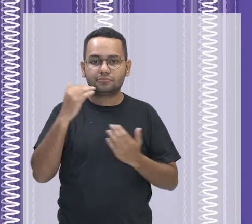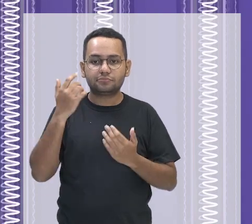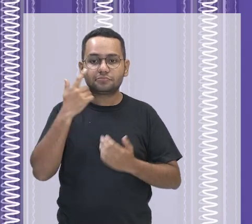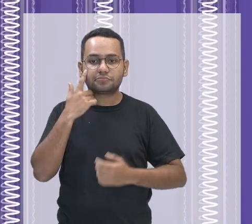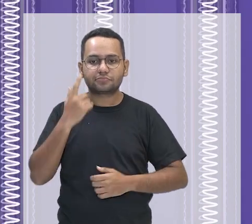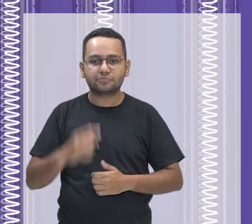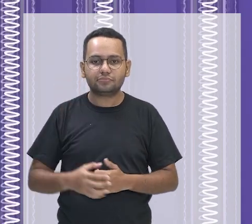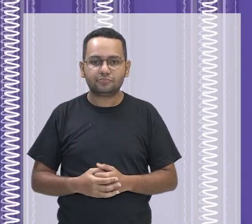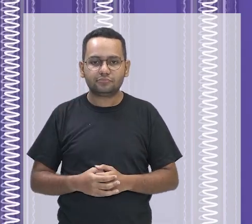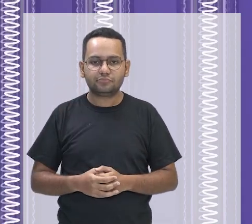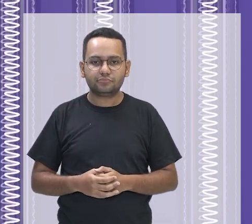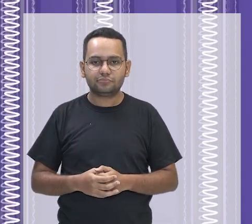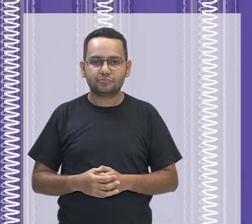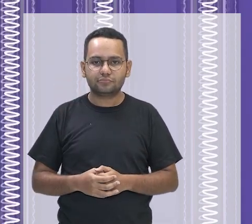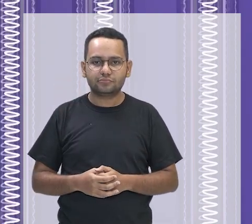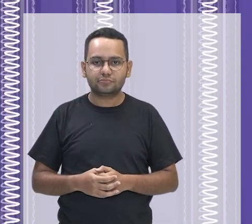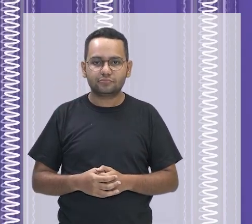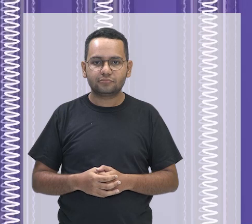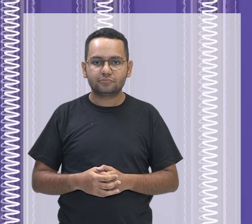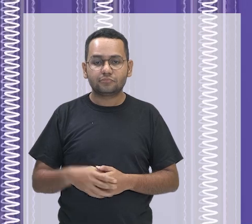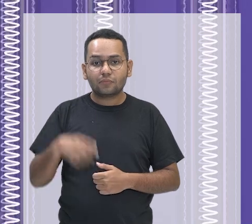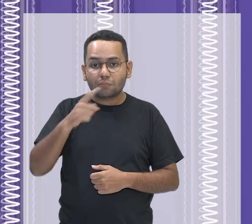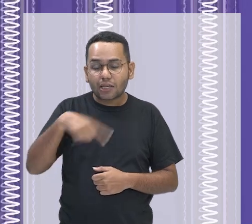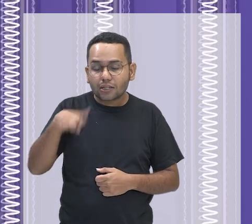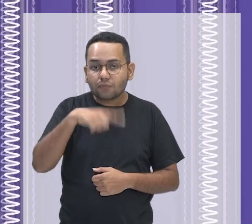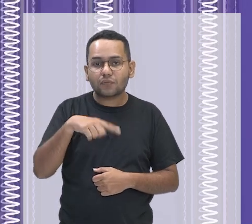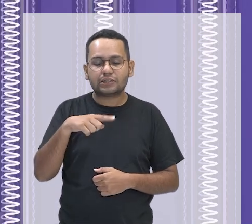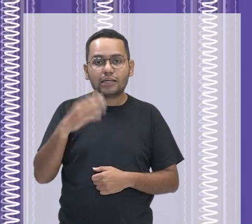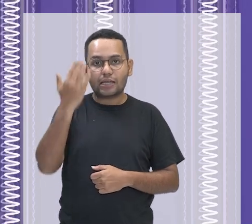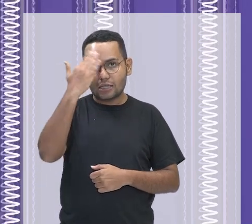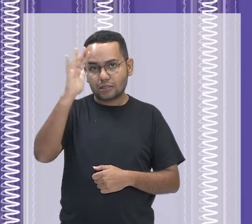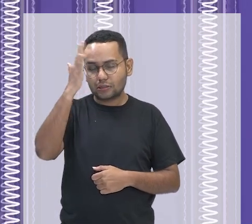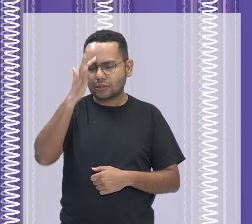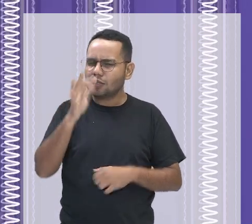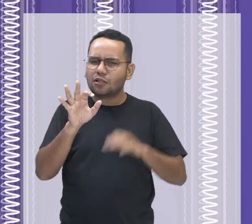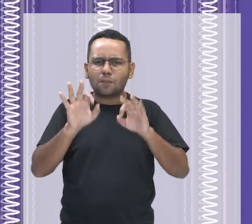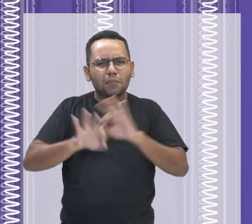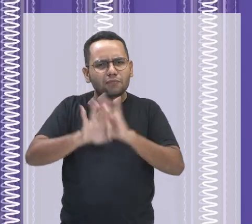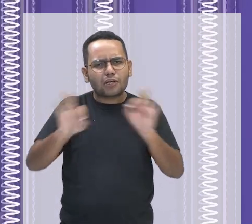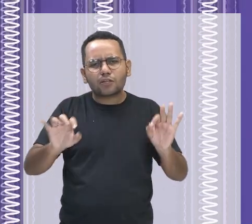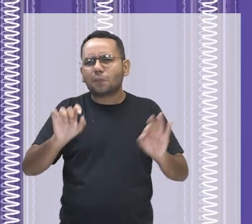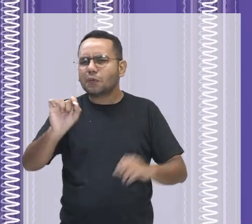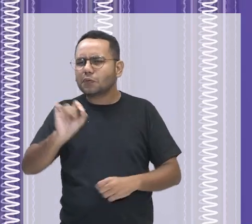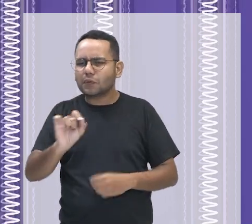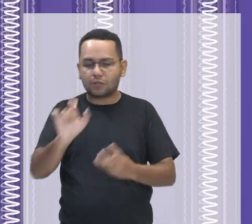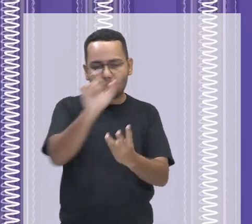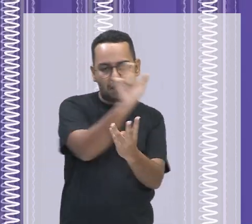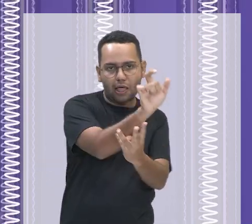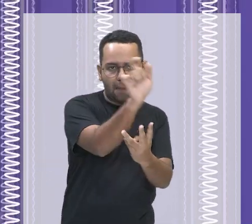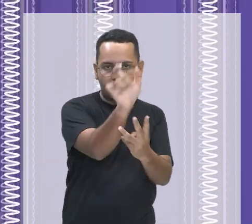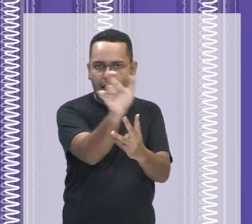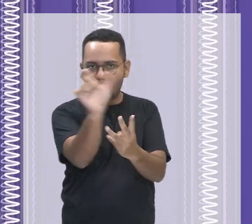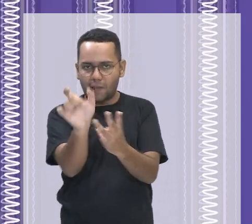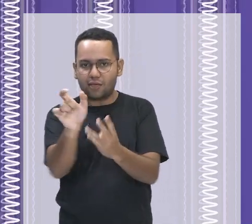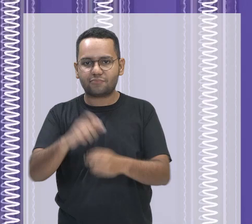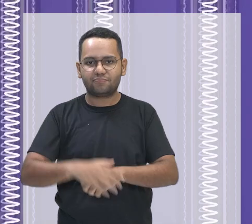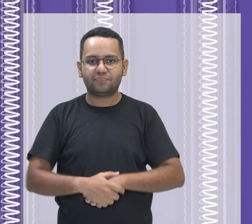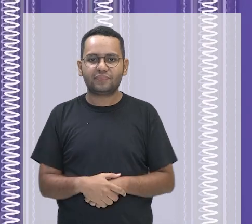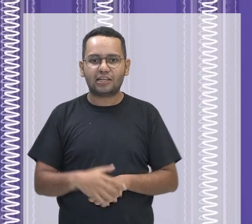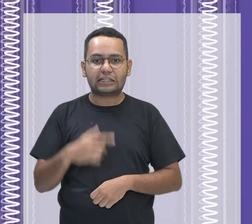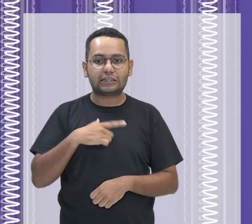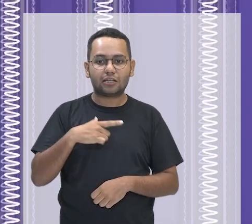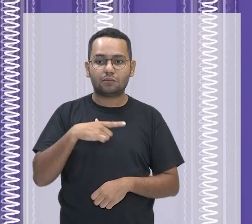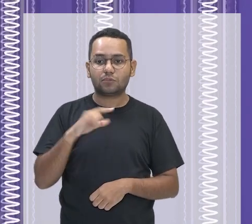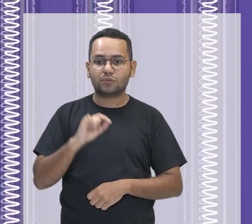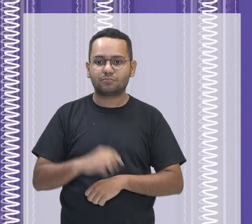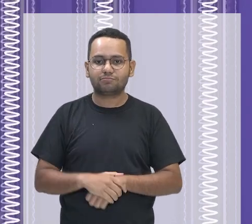ilustrar e para fortalecer ainda mais essa relação entre religião, moral e princípios, nós vamos ficar